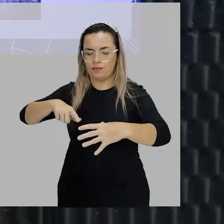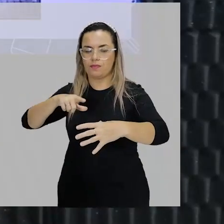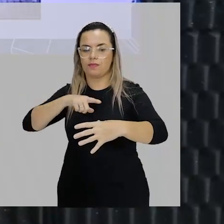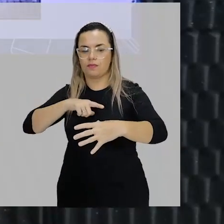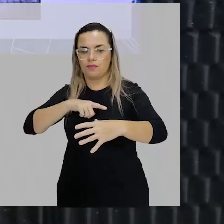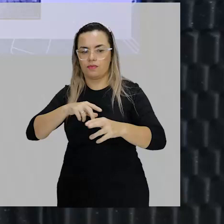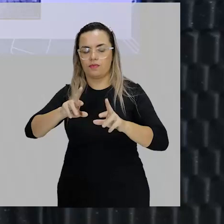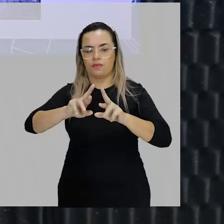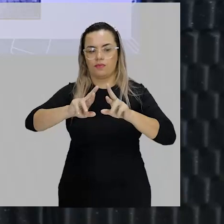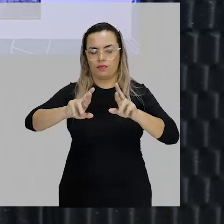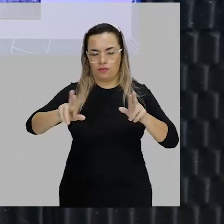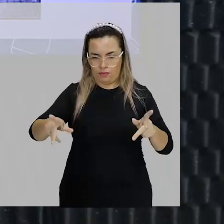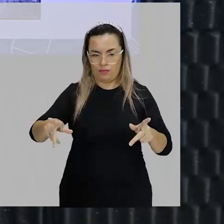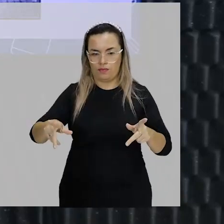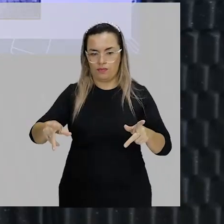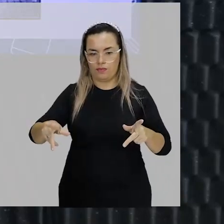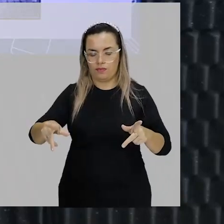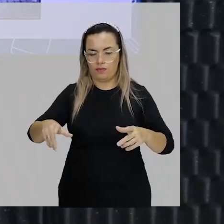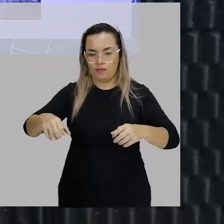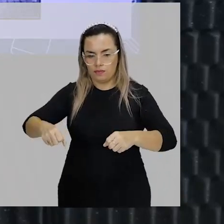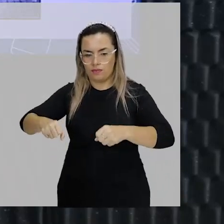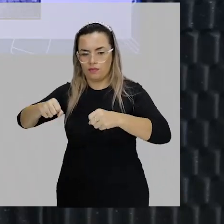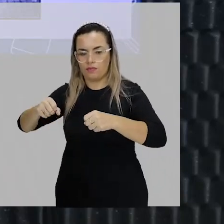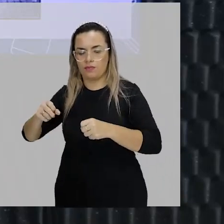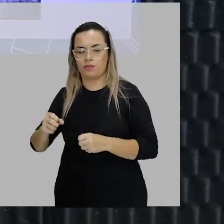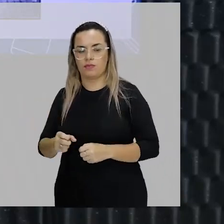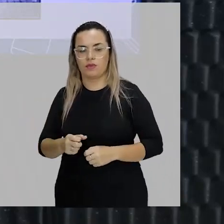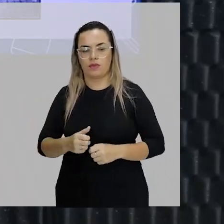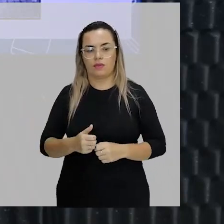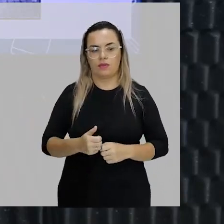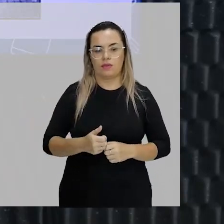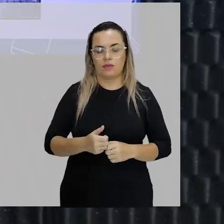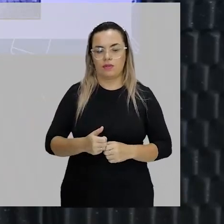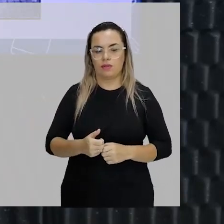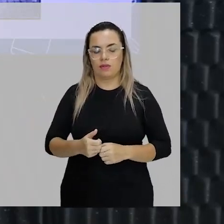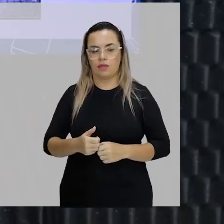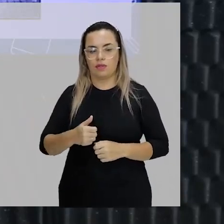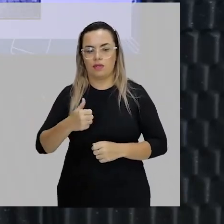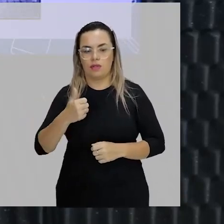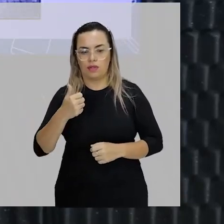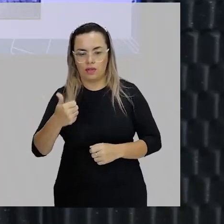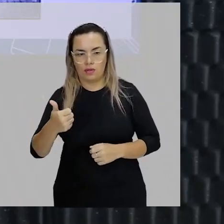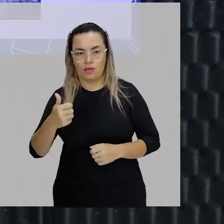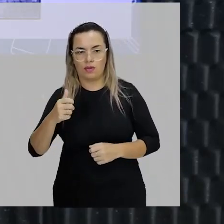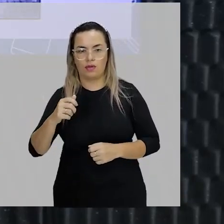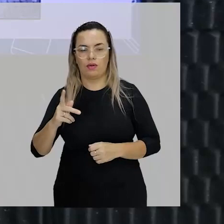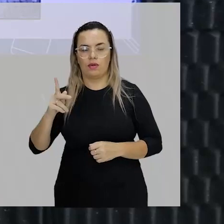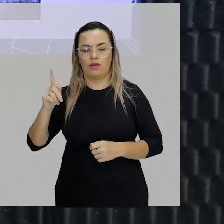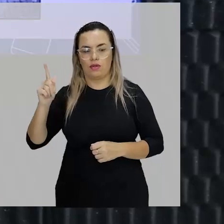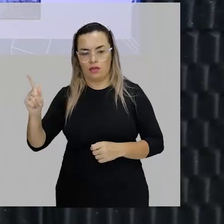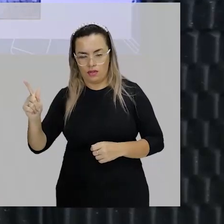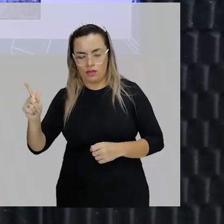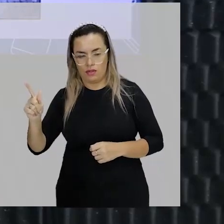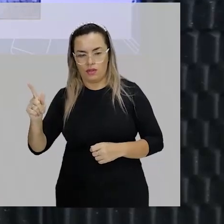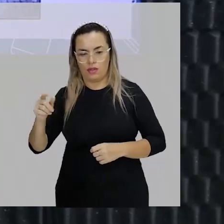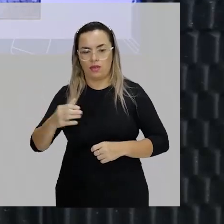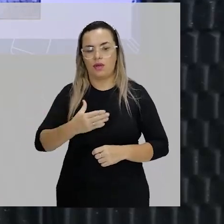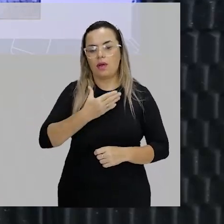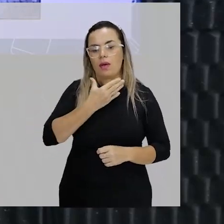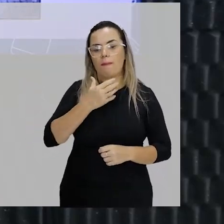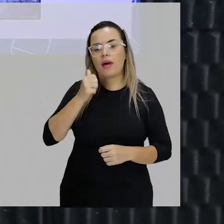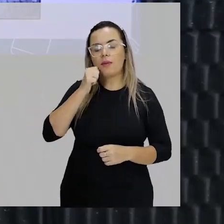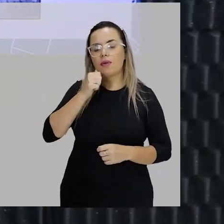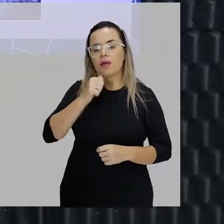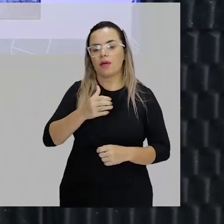de peso em relação aos sexos. Para as mulheres pesa 1 kg, para os homens 2 kg. Realiza alguns giros e lança esse